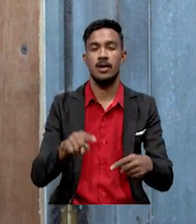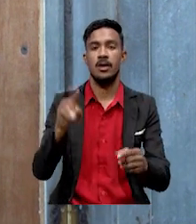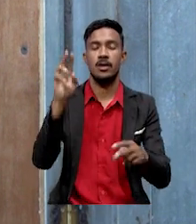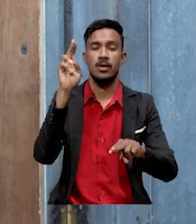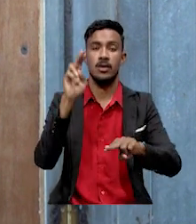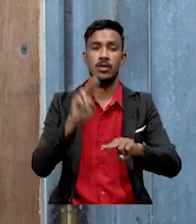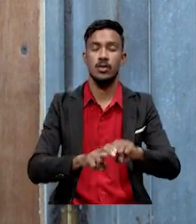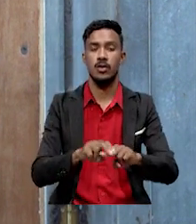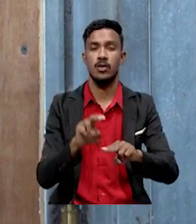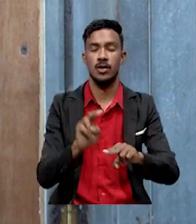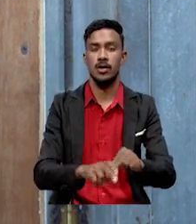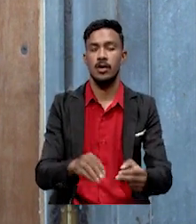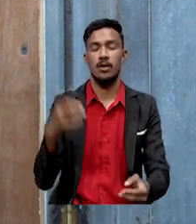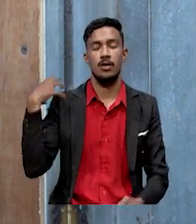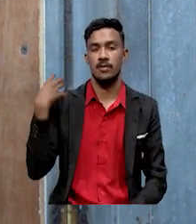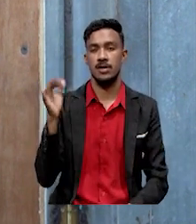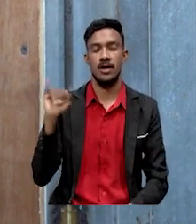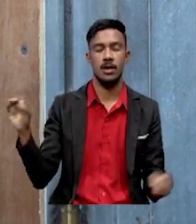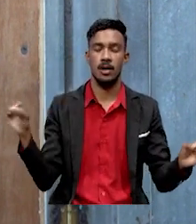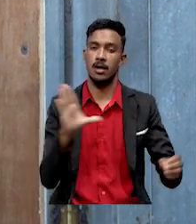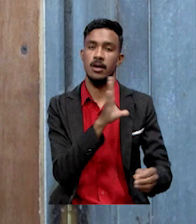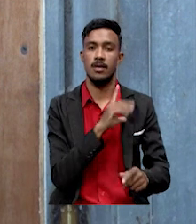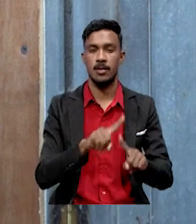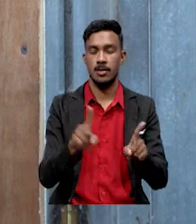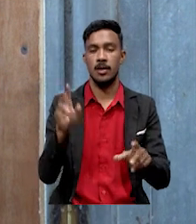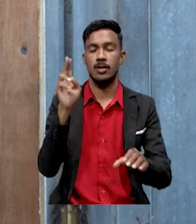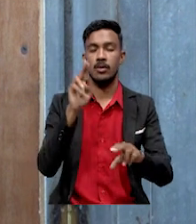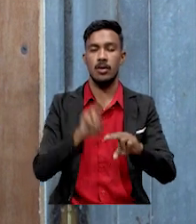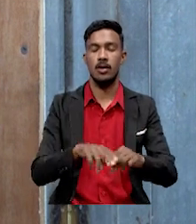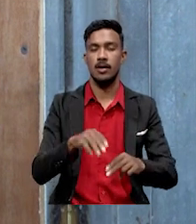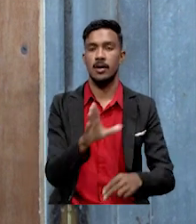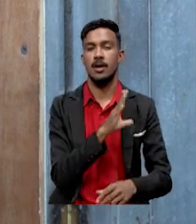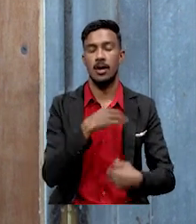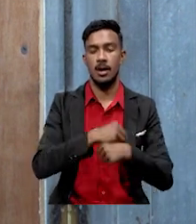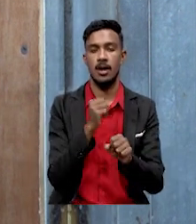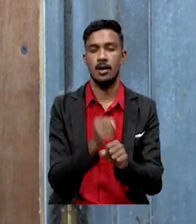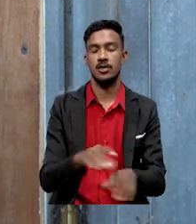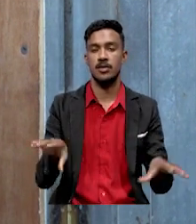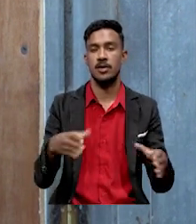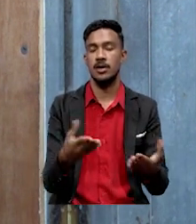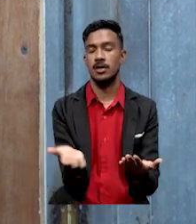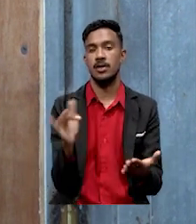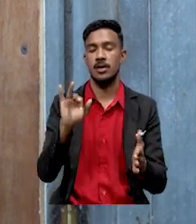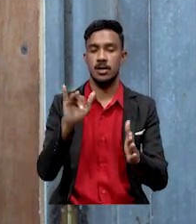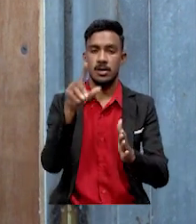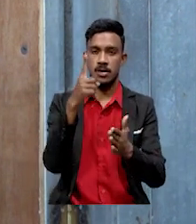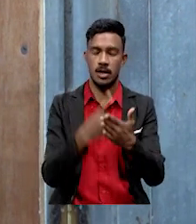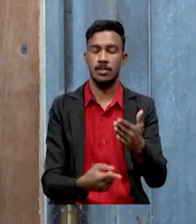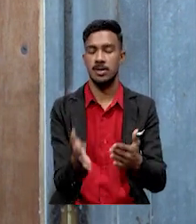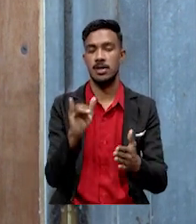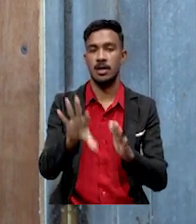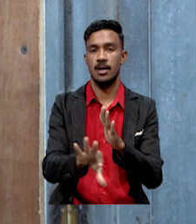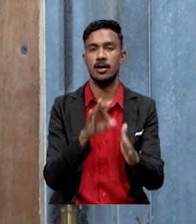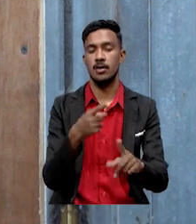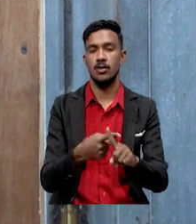edifisi sira, mai be laos tur atu hendit lai. Tur hodi aplika mo saida mo sira hetan, i liuhu si aplikasaun sira